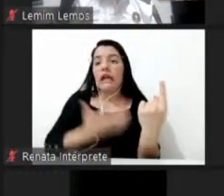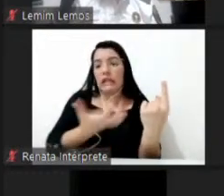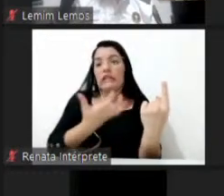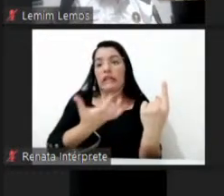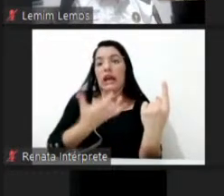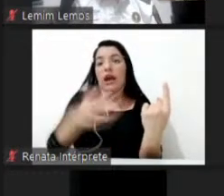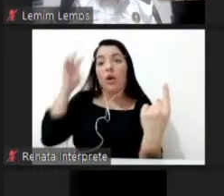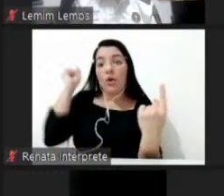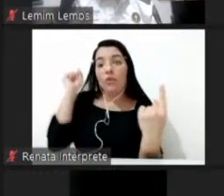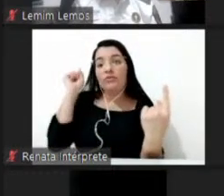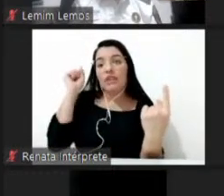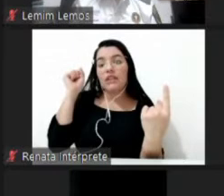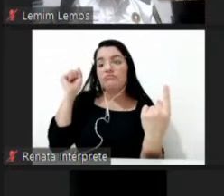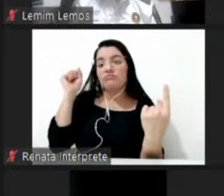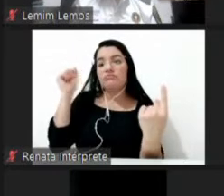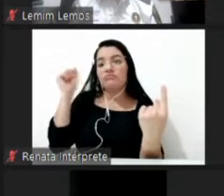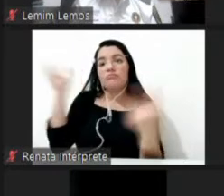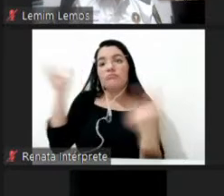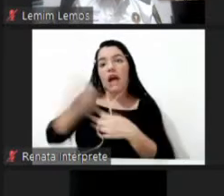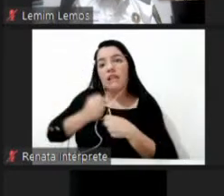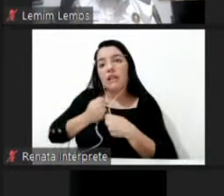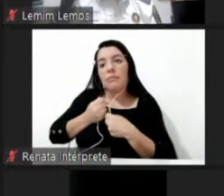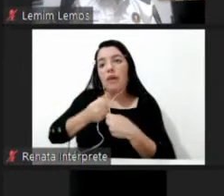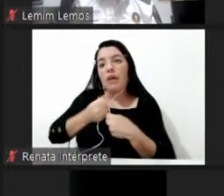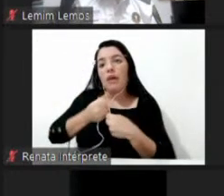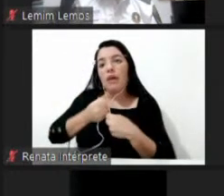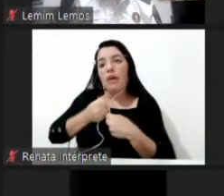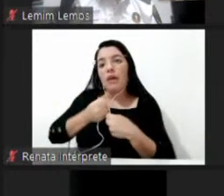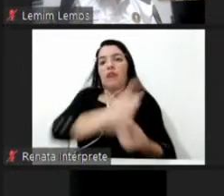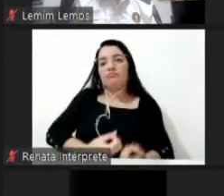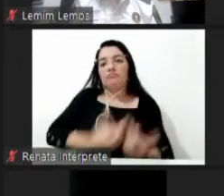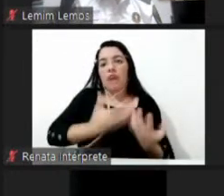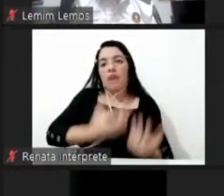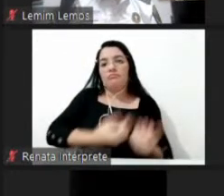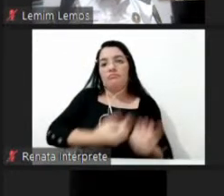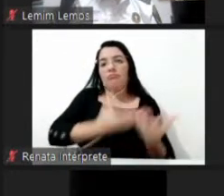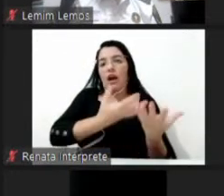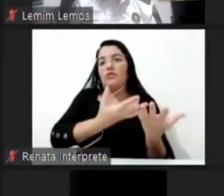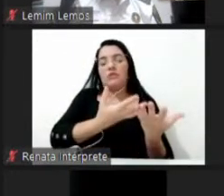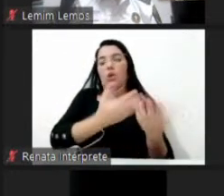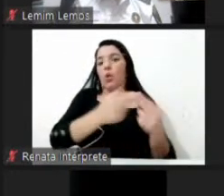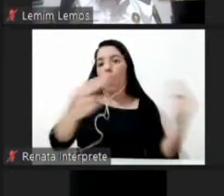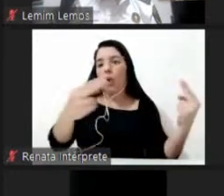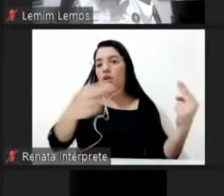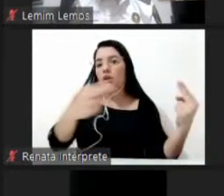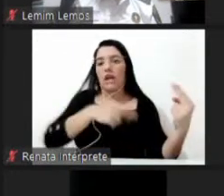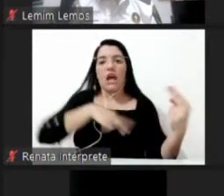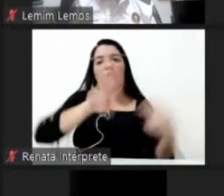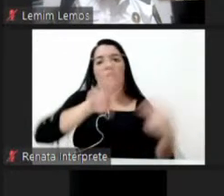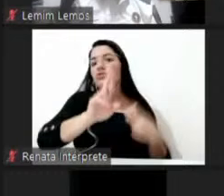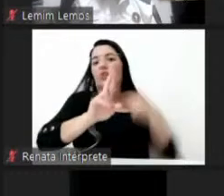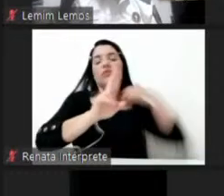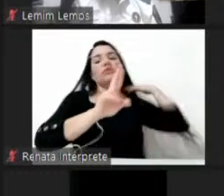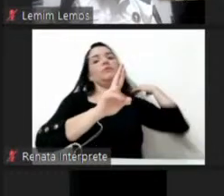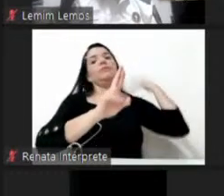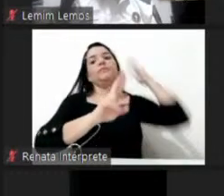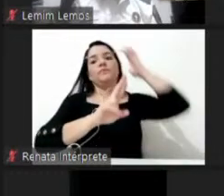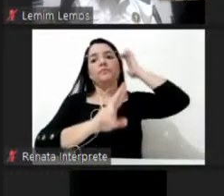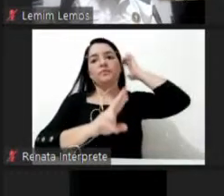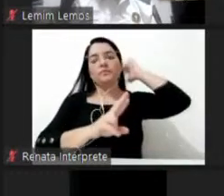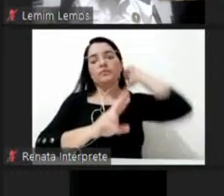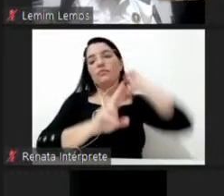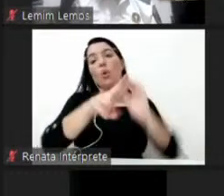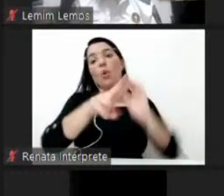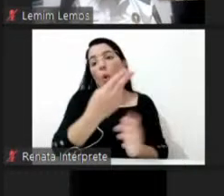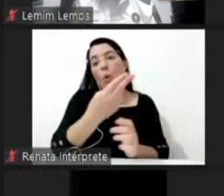quer receber a mensagem daquele seu segmento que ele seguia ao estar aqui fora em liberdade, ou